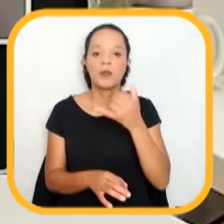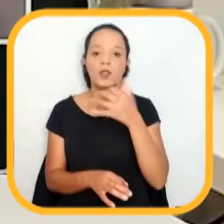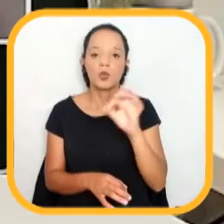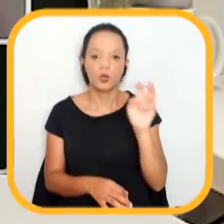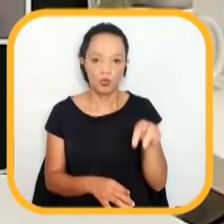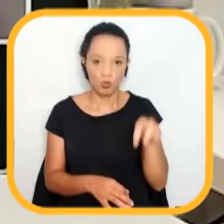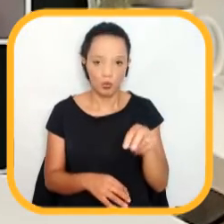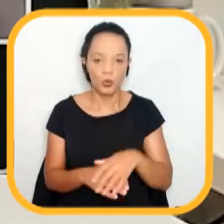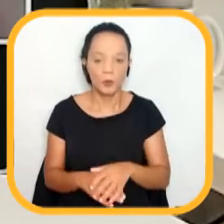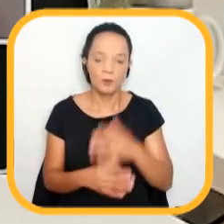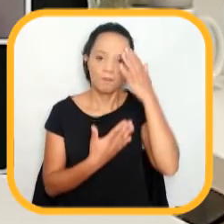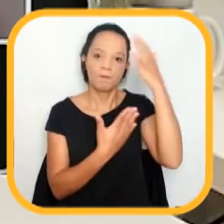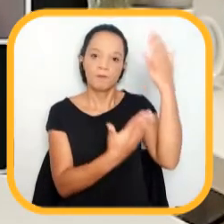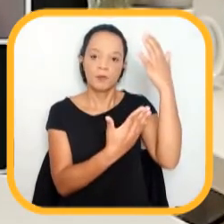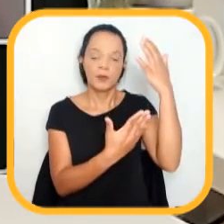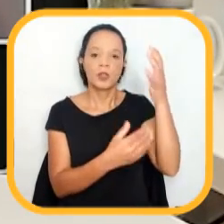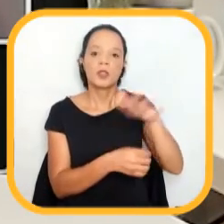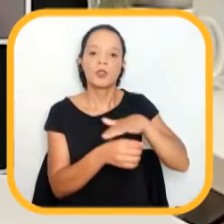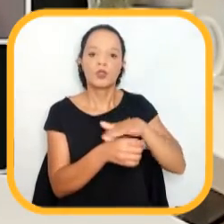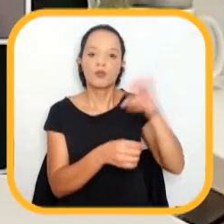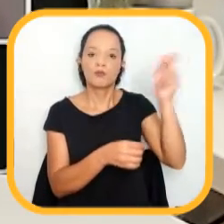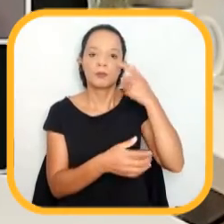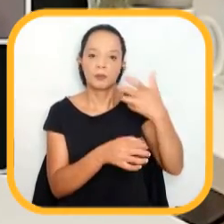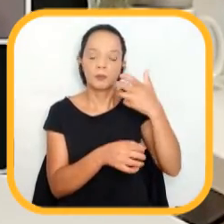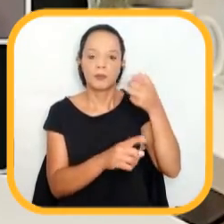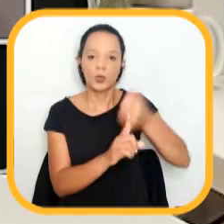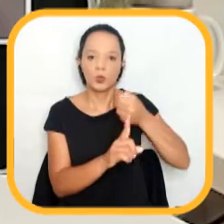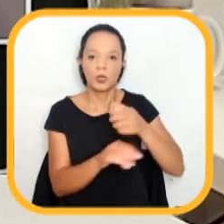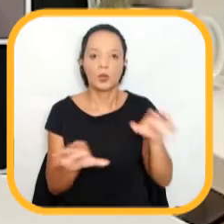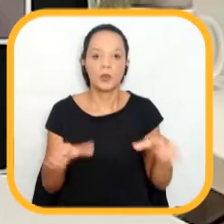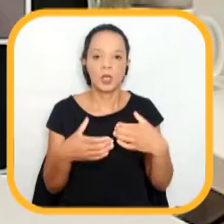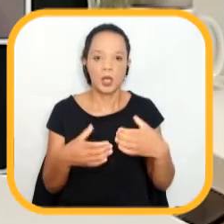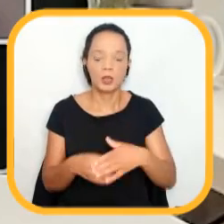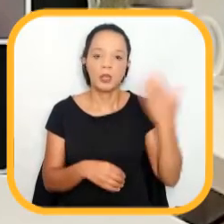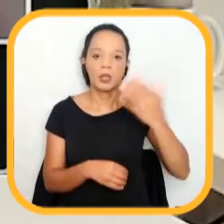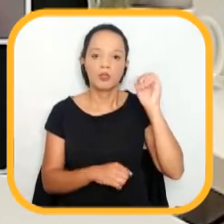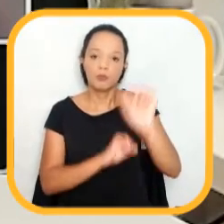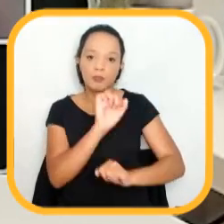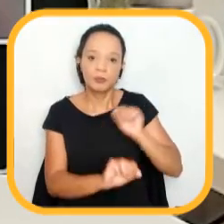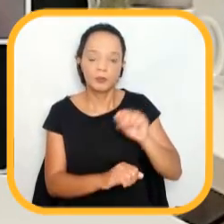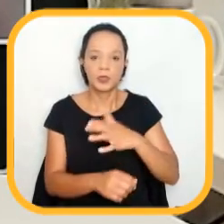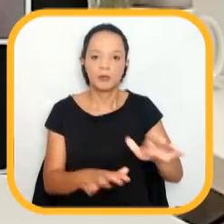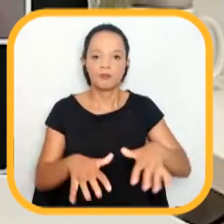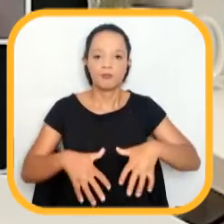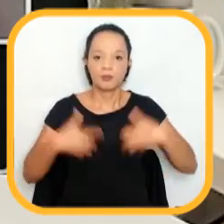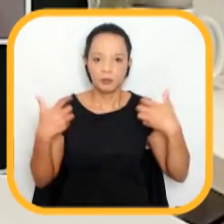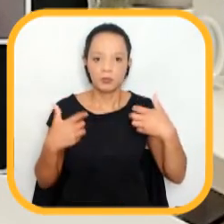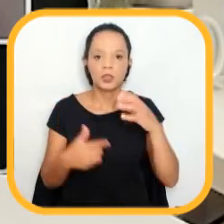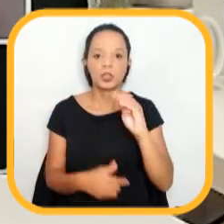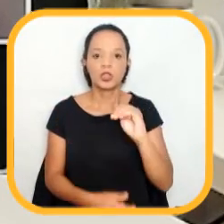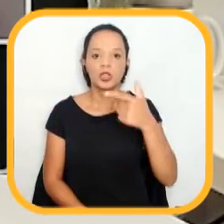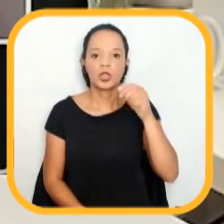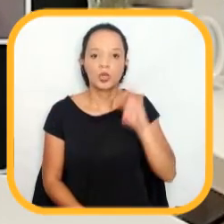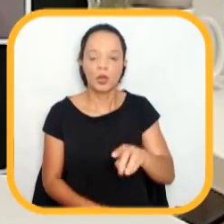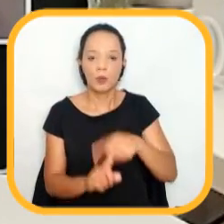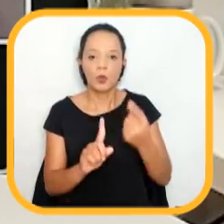dia 28 de junho. É uma homenagem a um dos episódios mais marcantes na luta da comunidade pelos seus direitos, as revoltas de